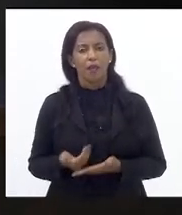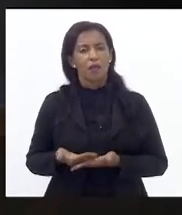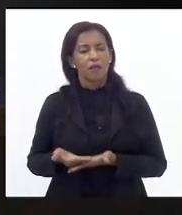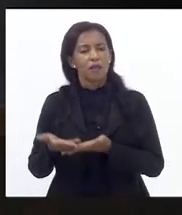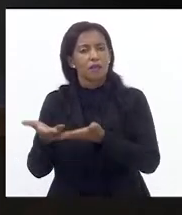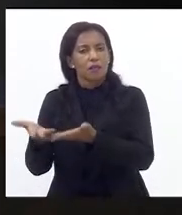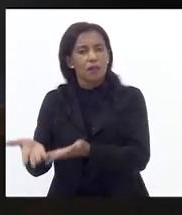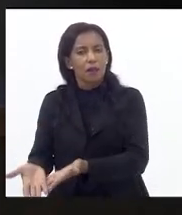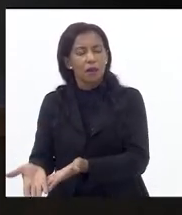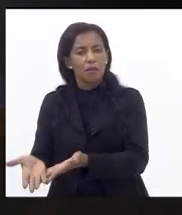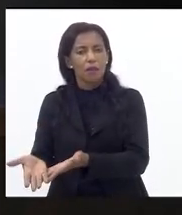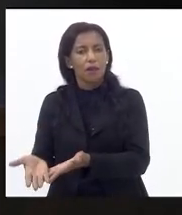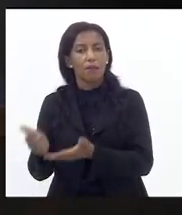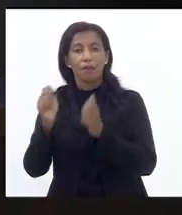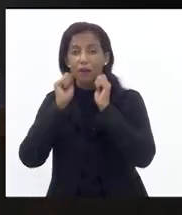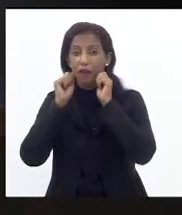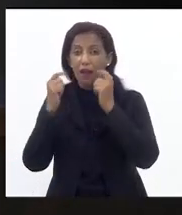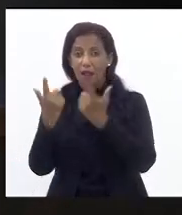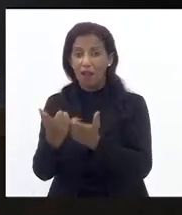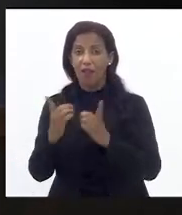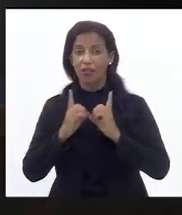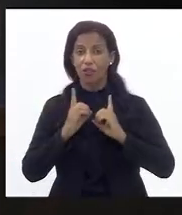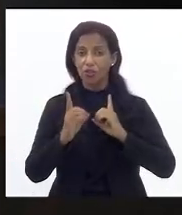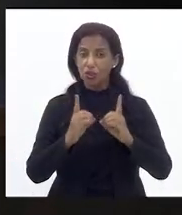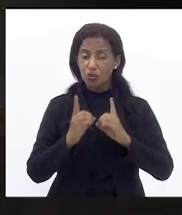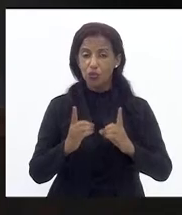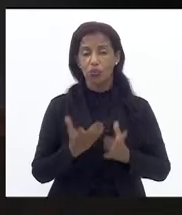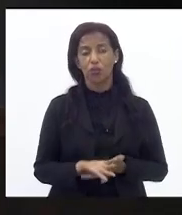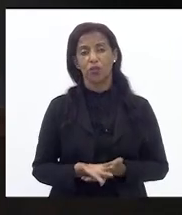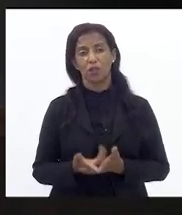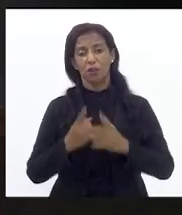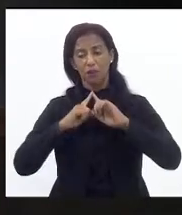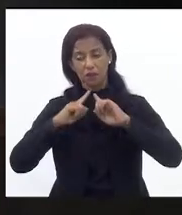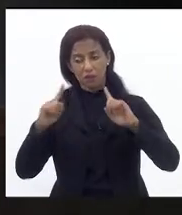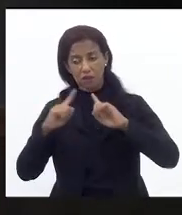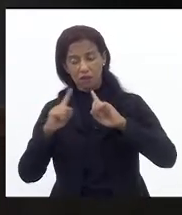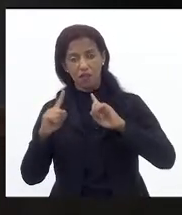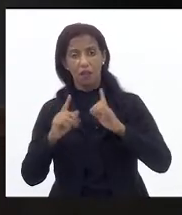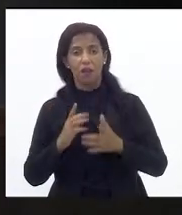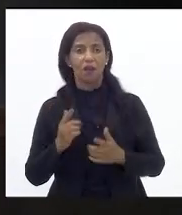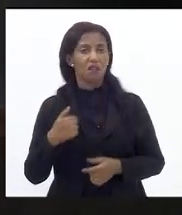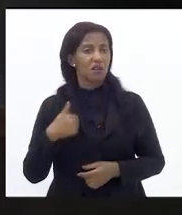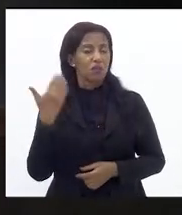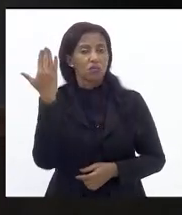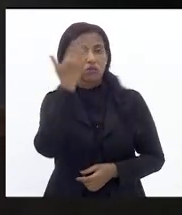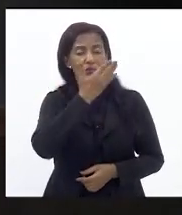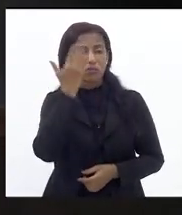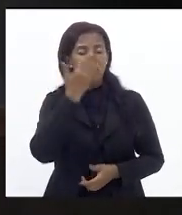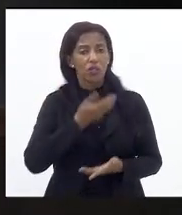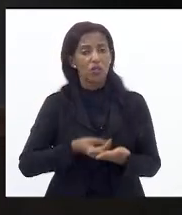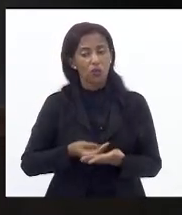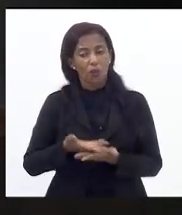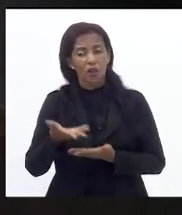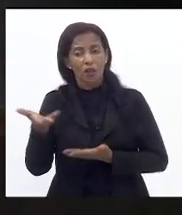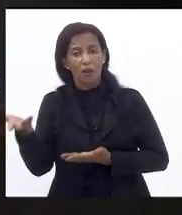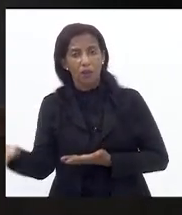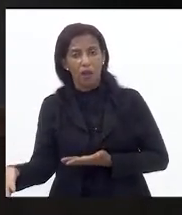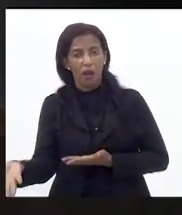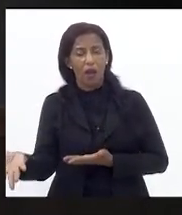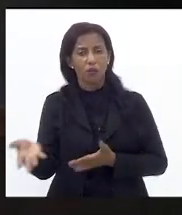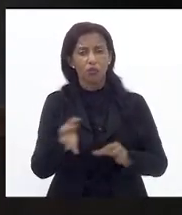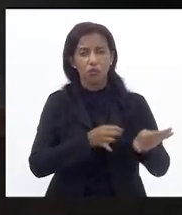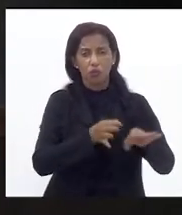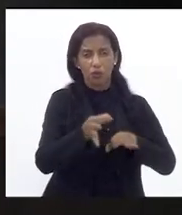caminha para que a casa de bata até para que se questione e eu não vejo ao encaminhar mos todos